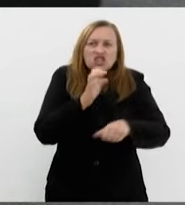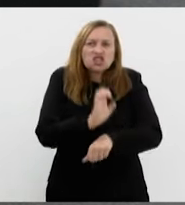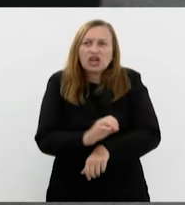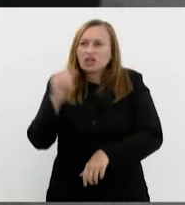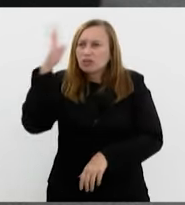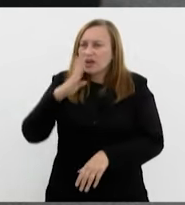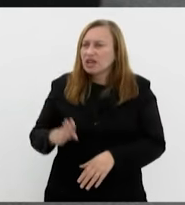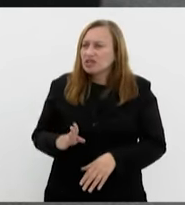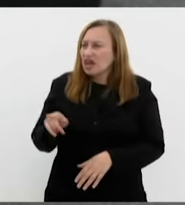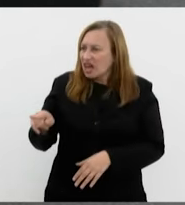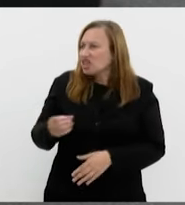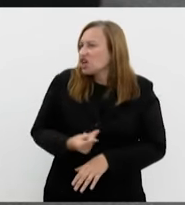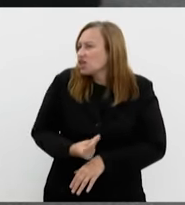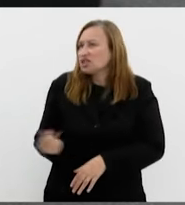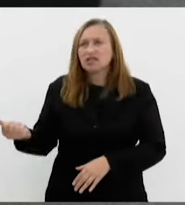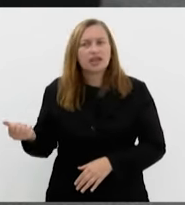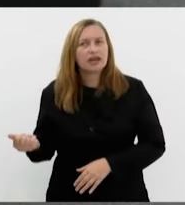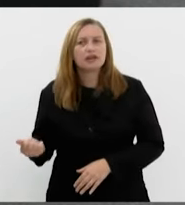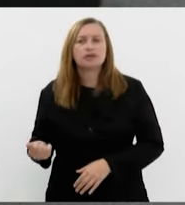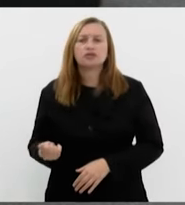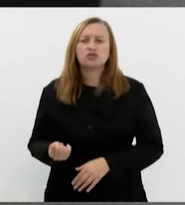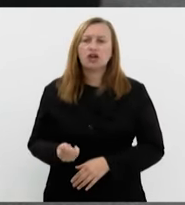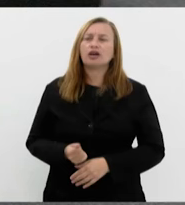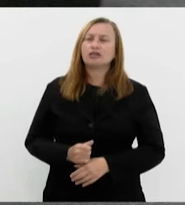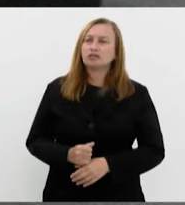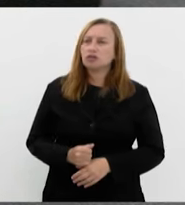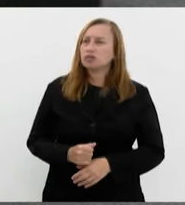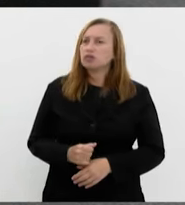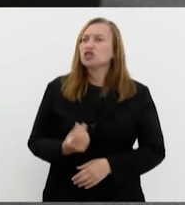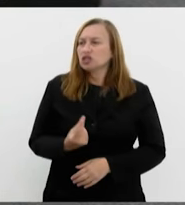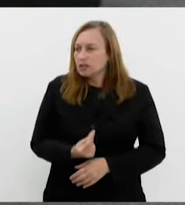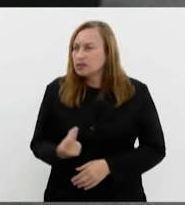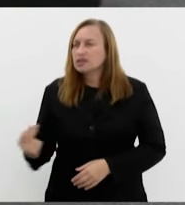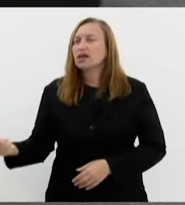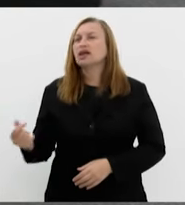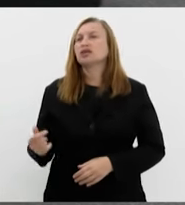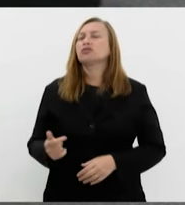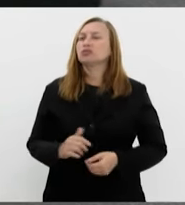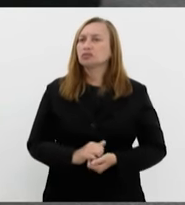estaria mais como secretária. Não estaria mais como secretária.